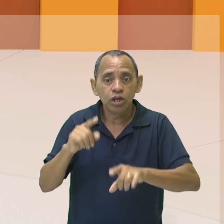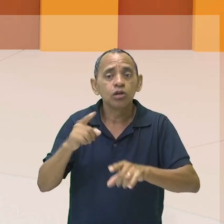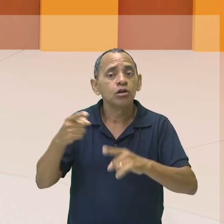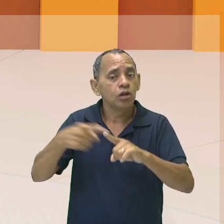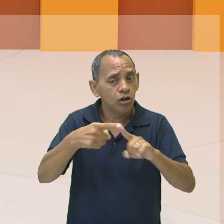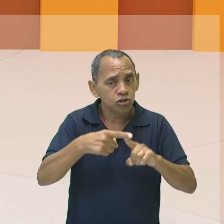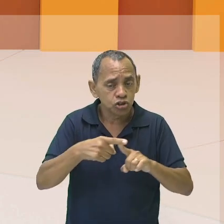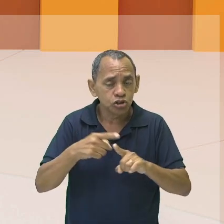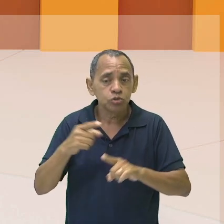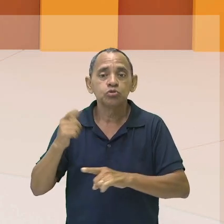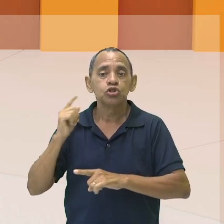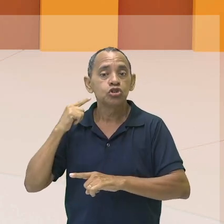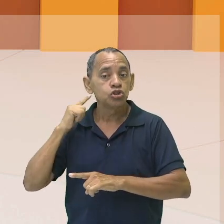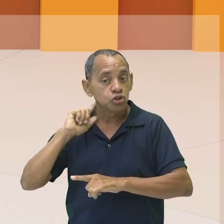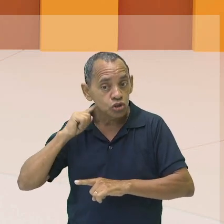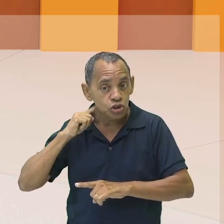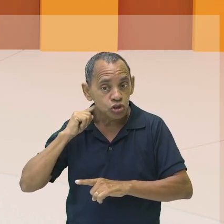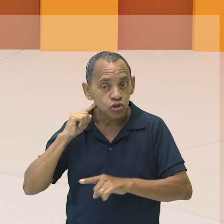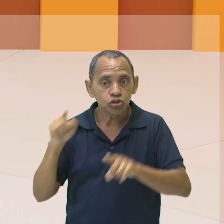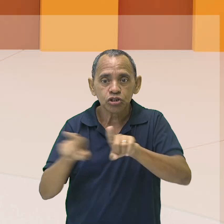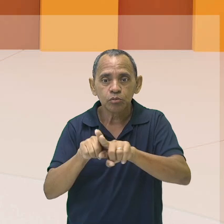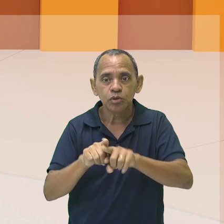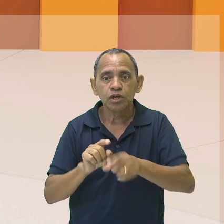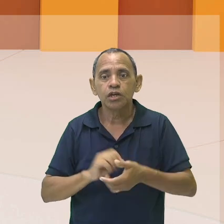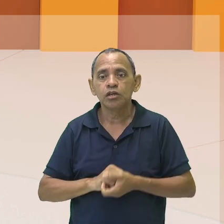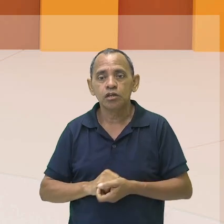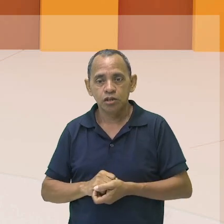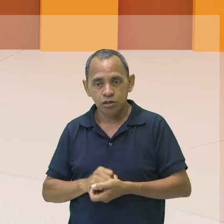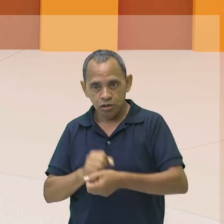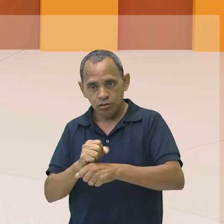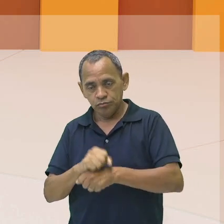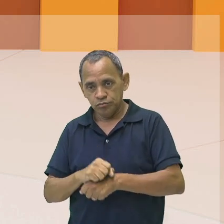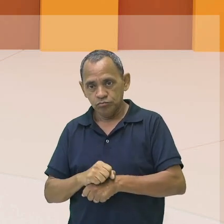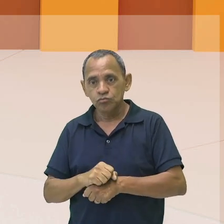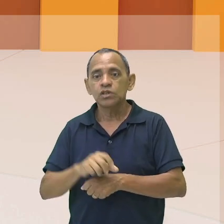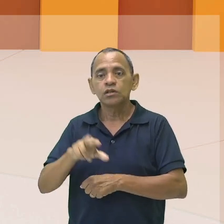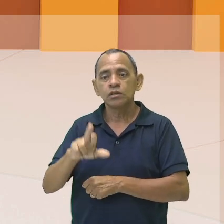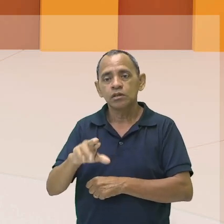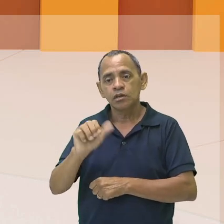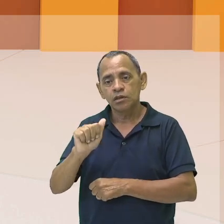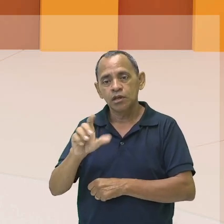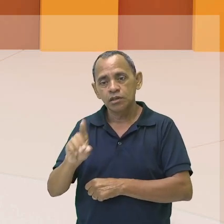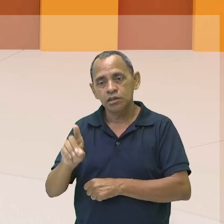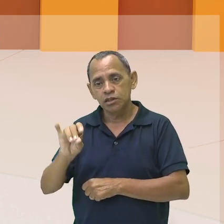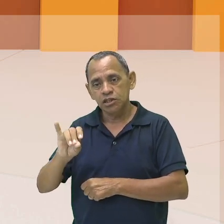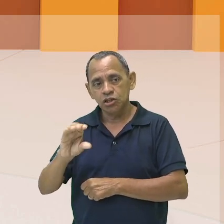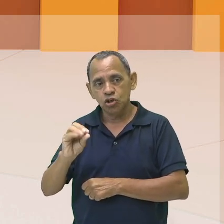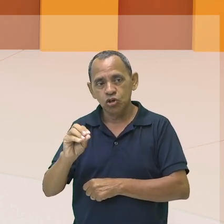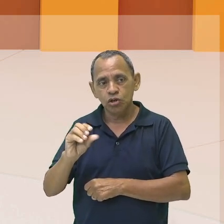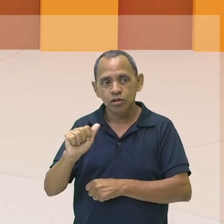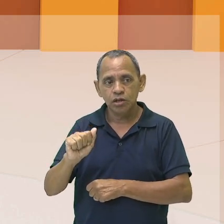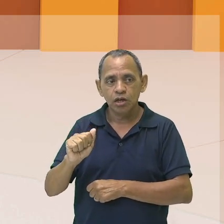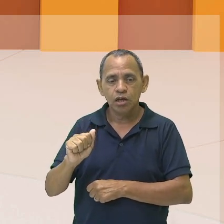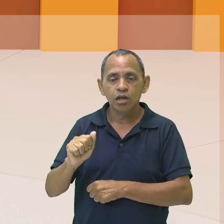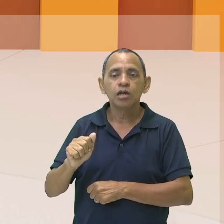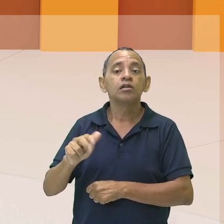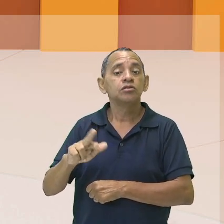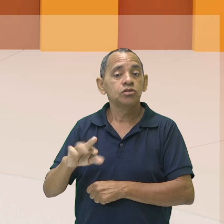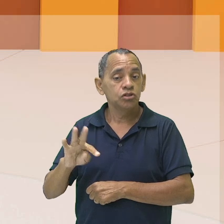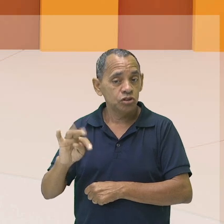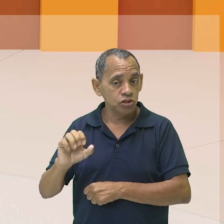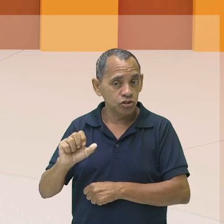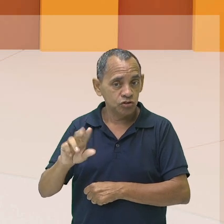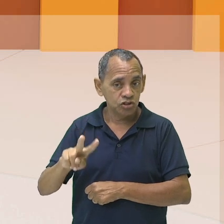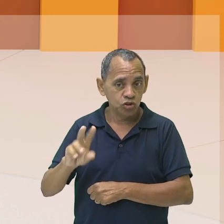aquele lixo encontrado em, por exemplo, máquinas que realizam exames médicos, tipo aparelhos